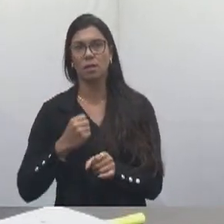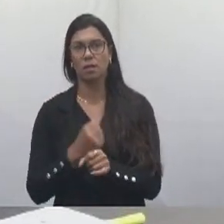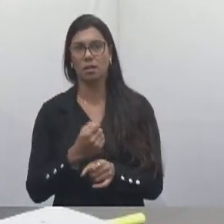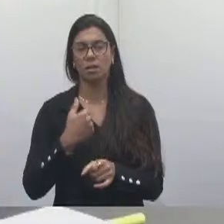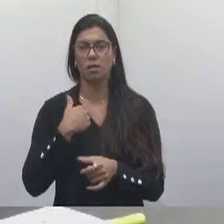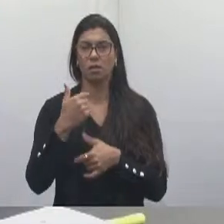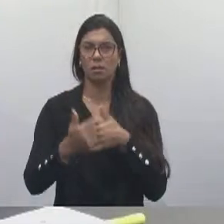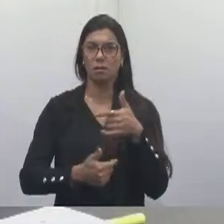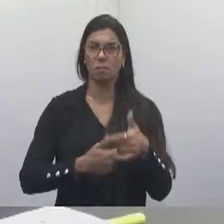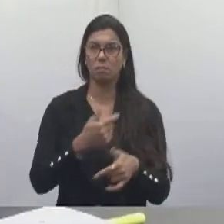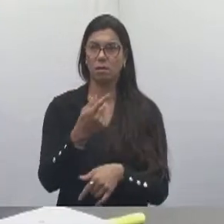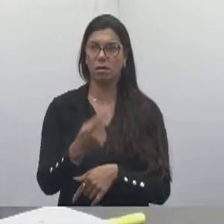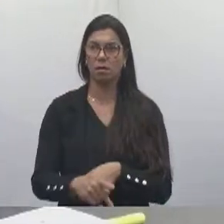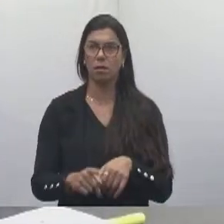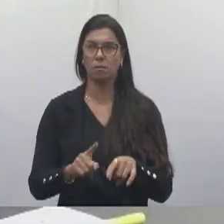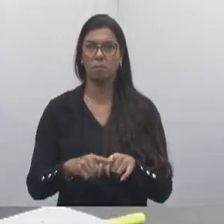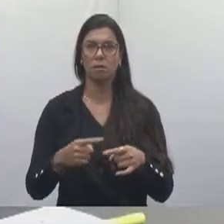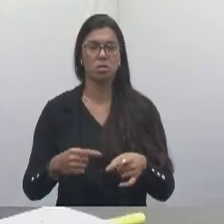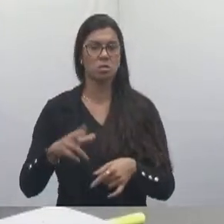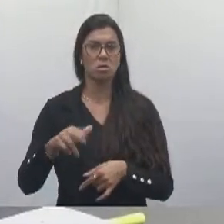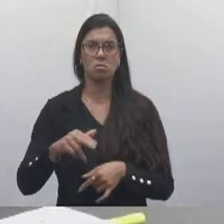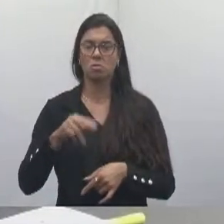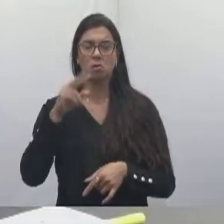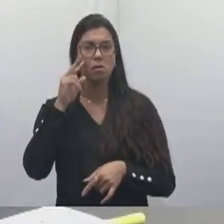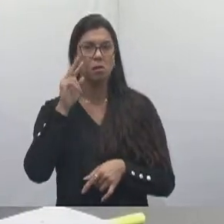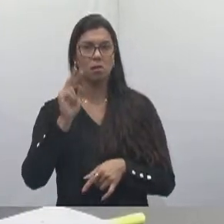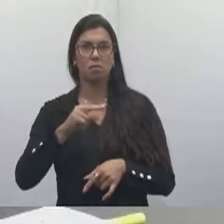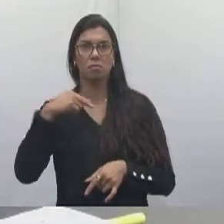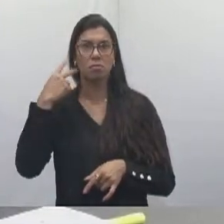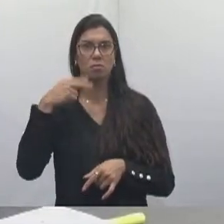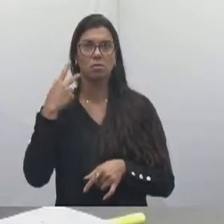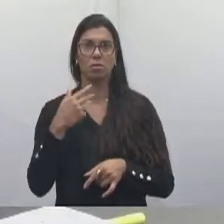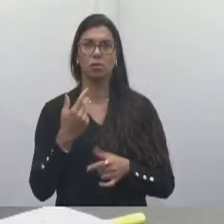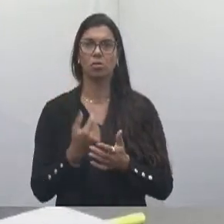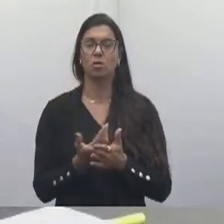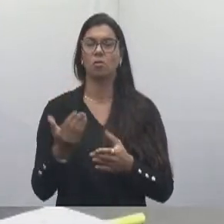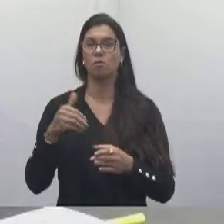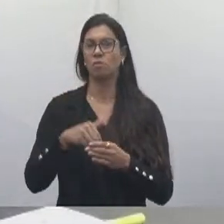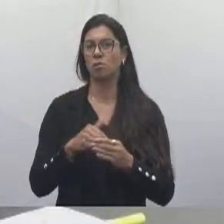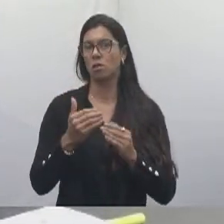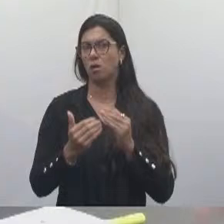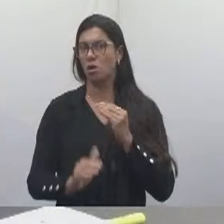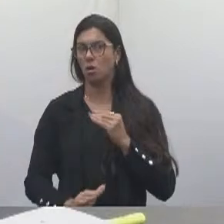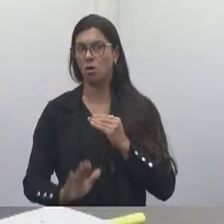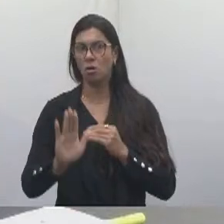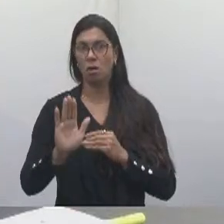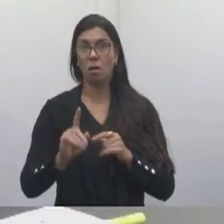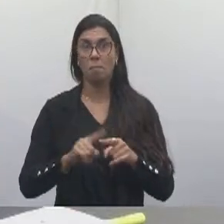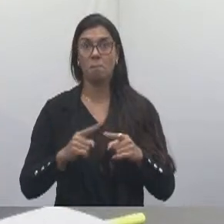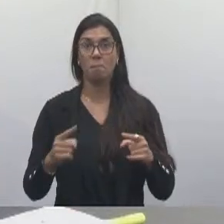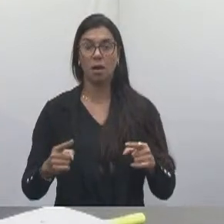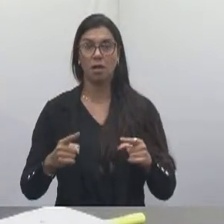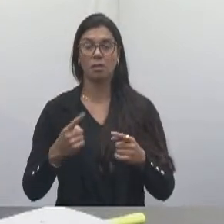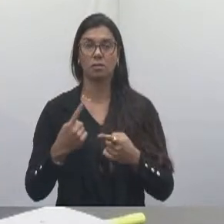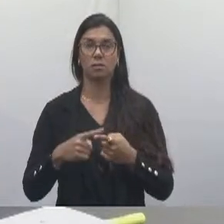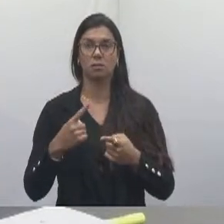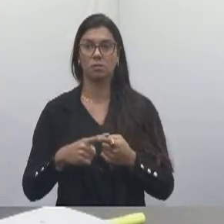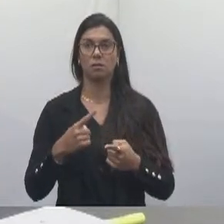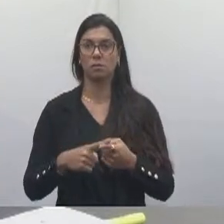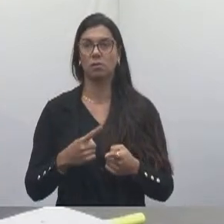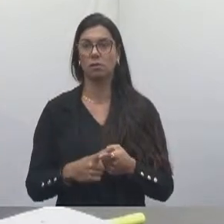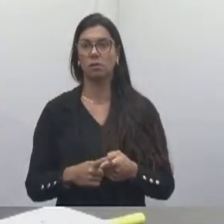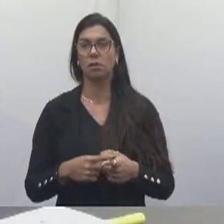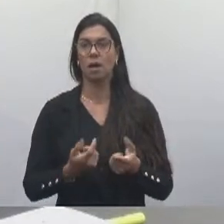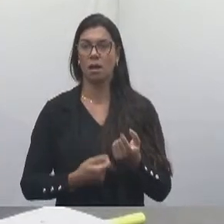vi um vereador votar contrário às contas do prefeito Isaías Santana, porque